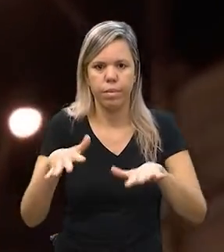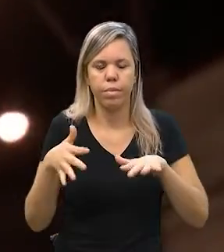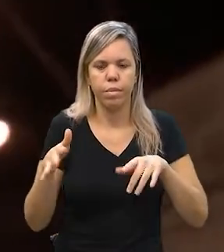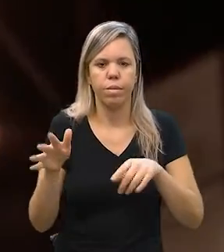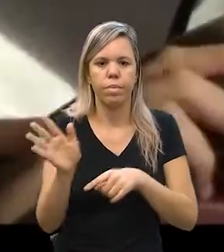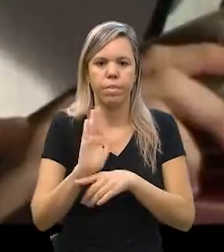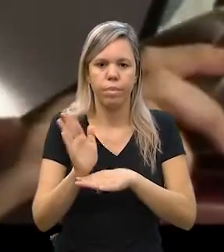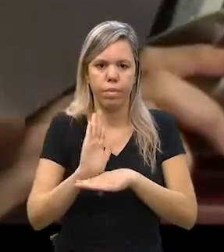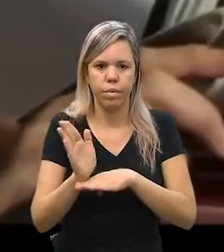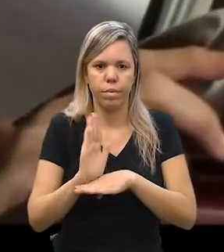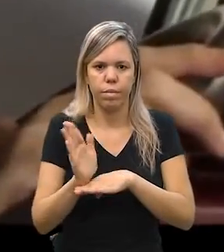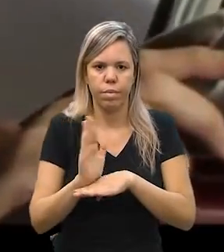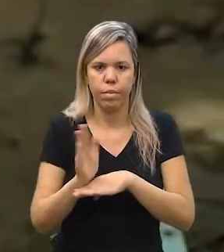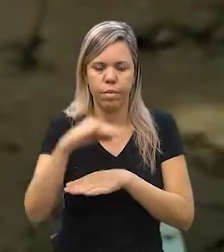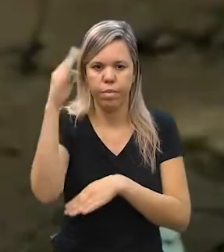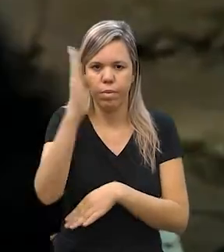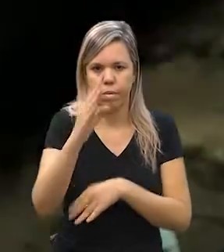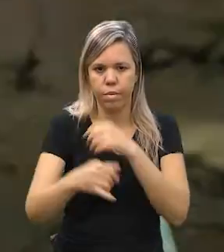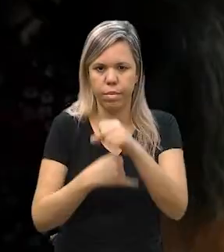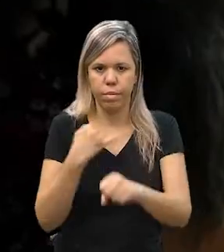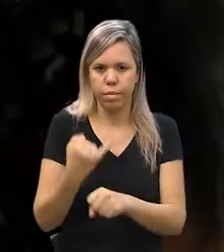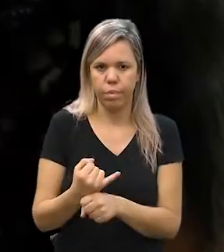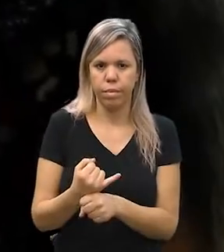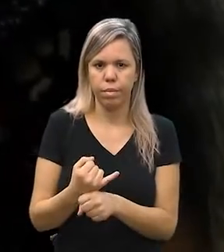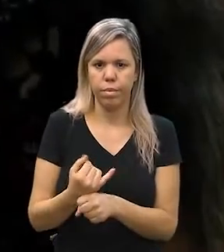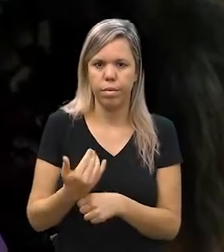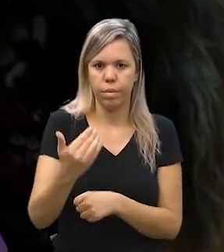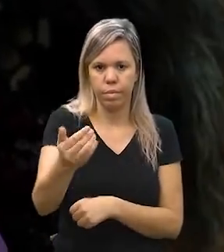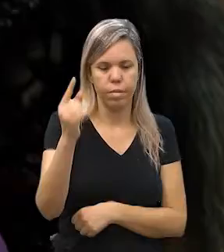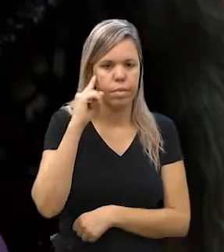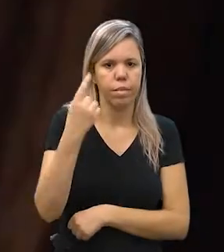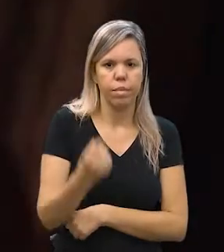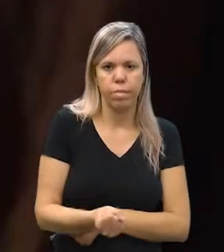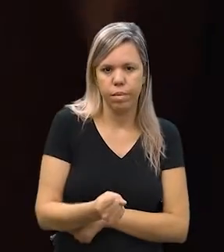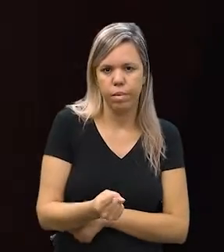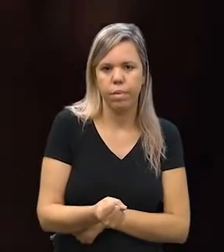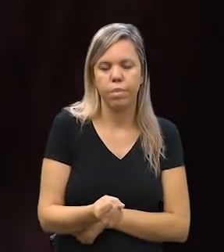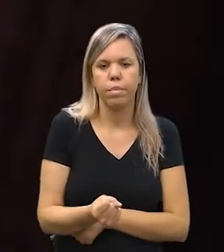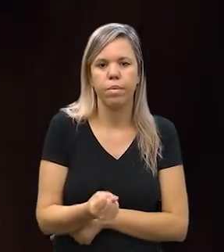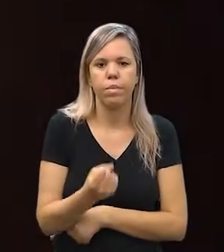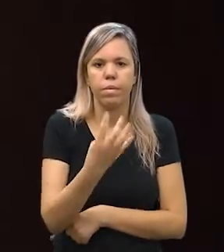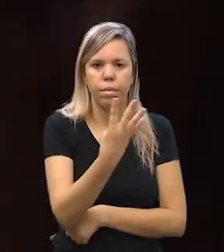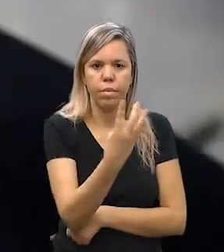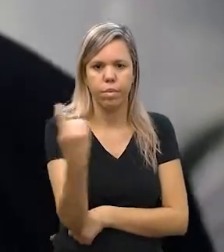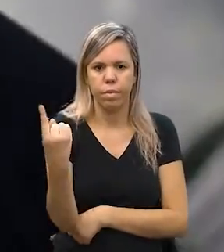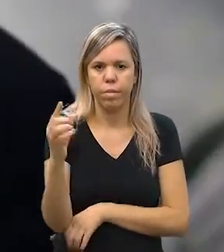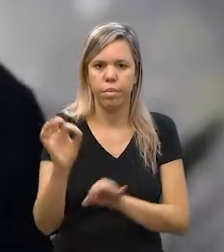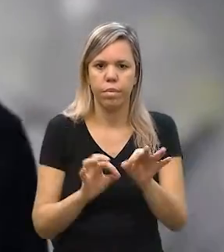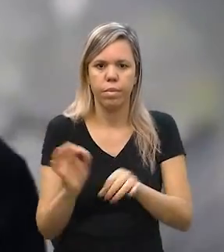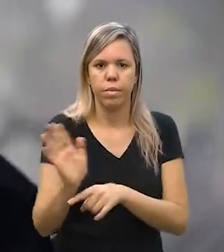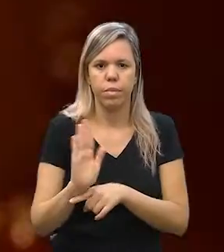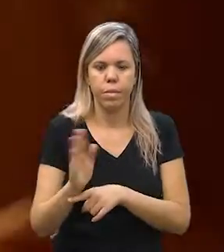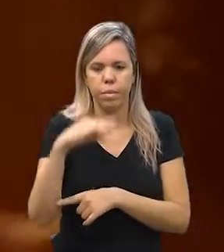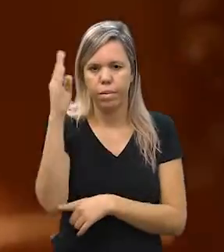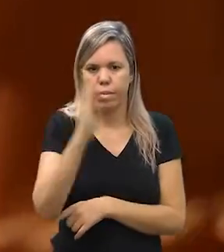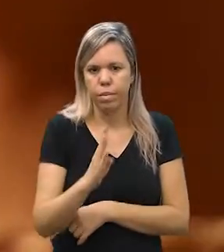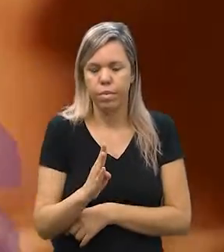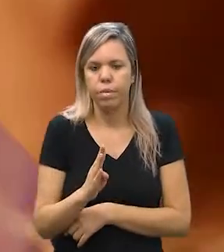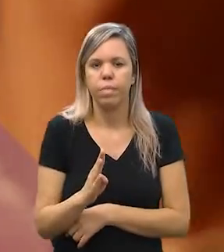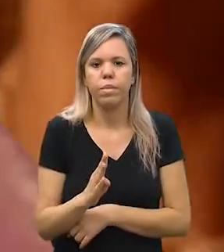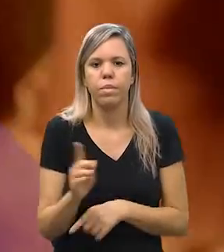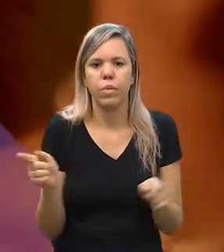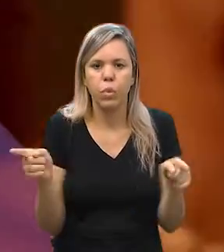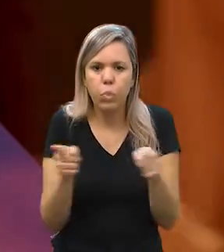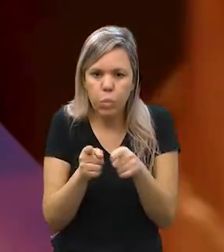Cinema Brasileiro Fantástico online, até o próximo dia 18, hein? São 41 produções brasileiras, entre longas